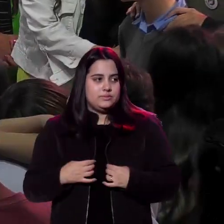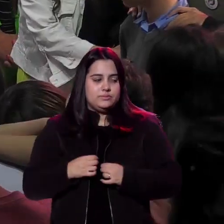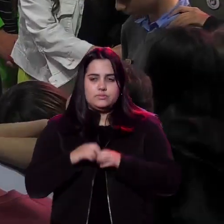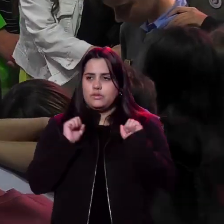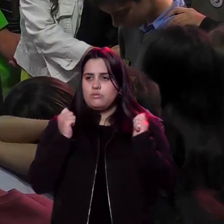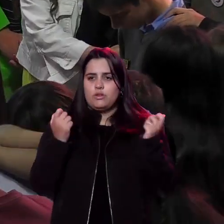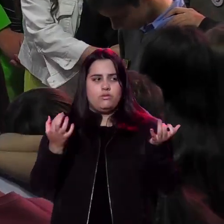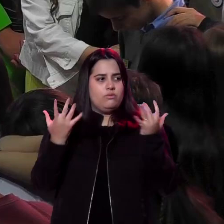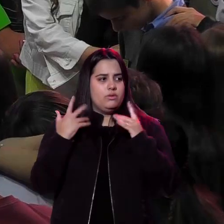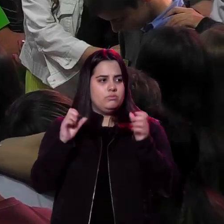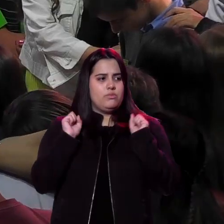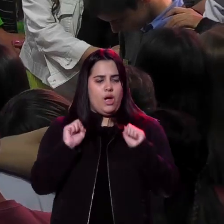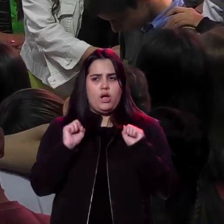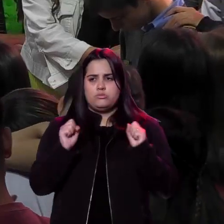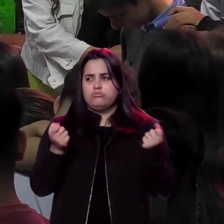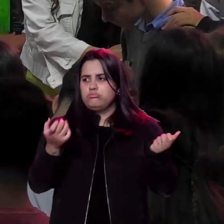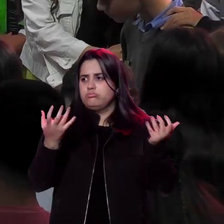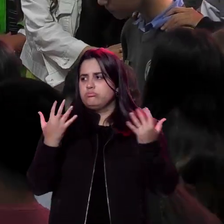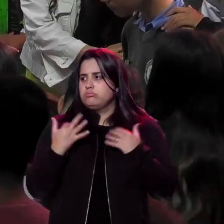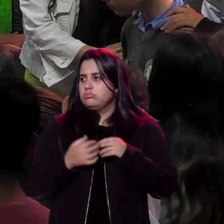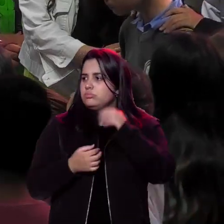Venha, venha, venha.